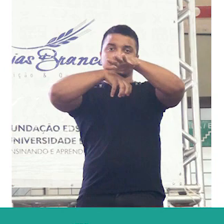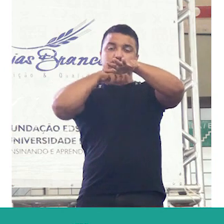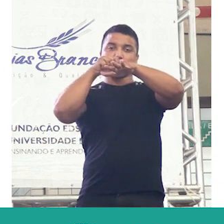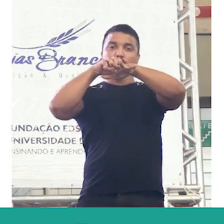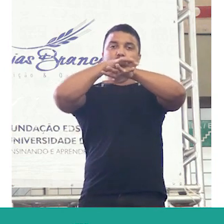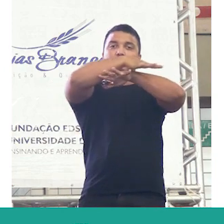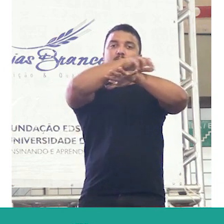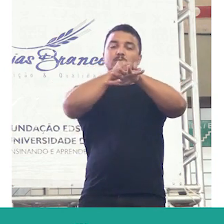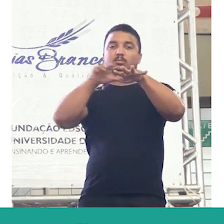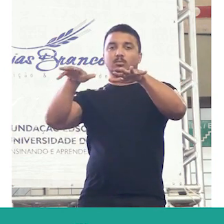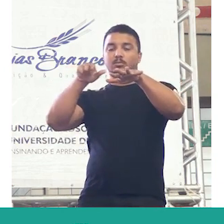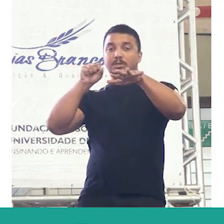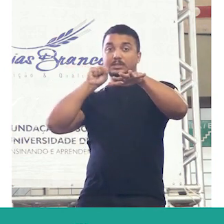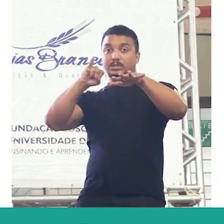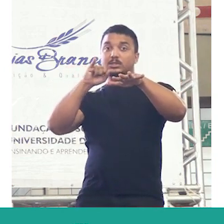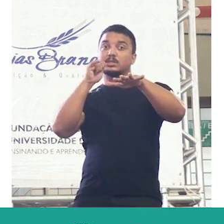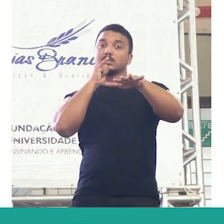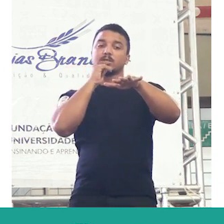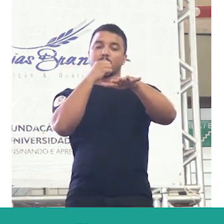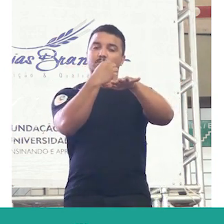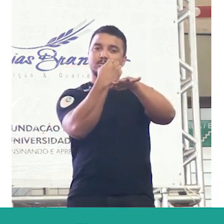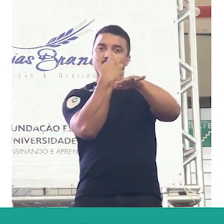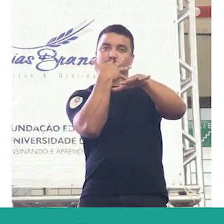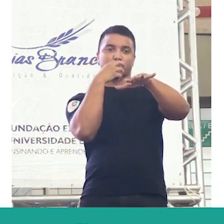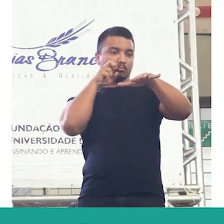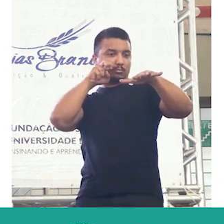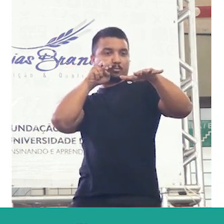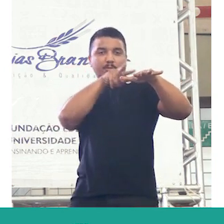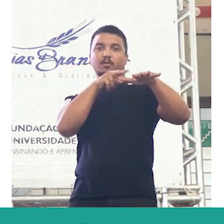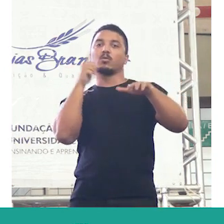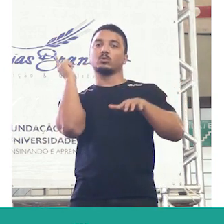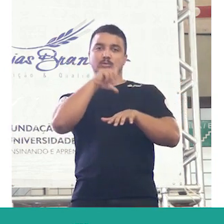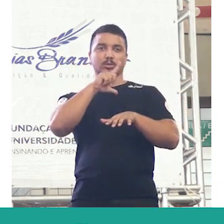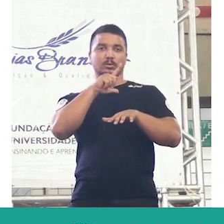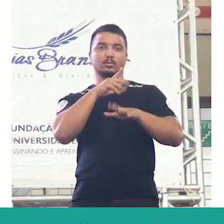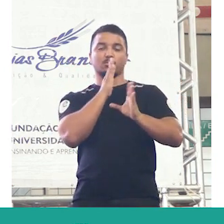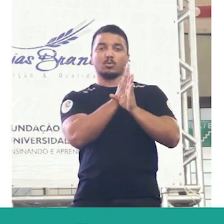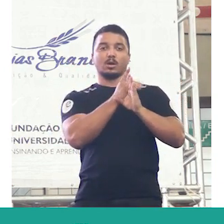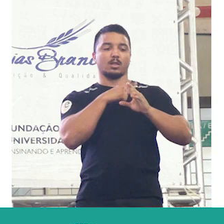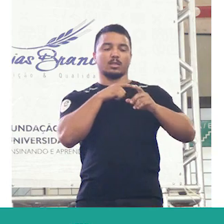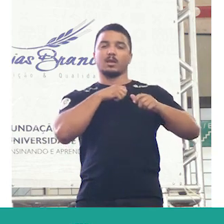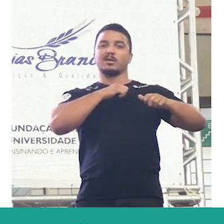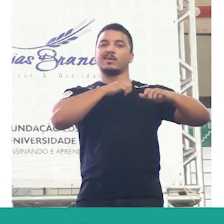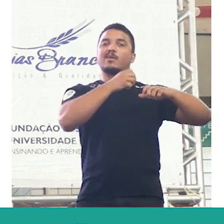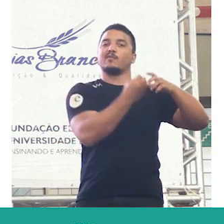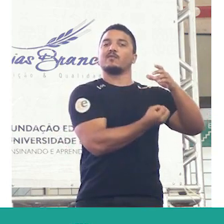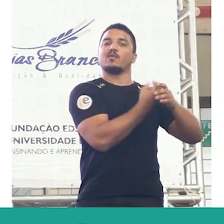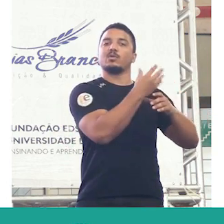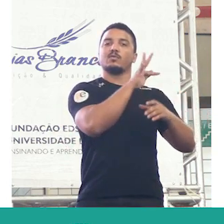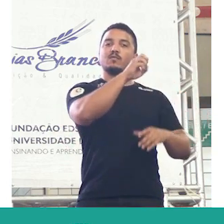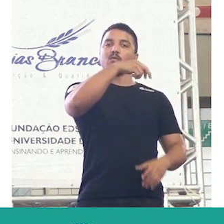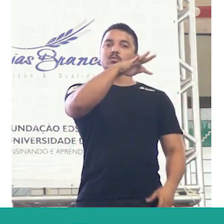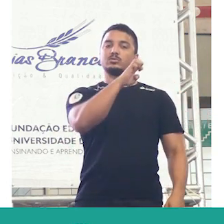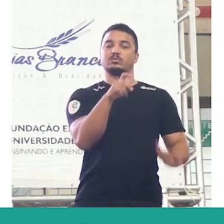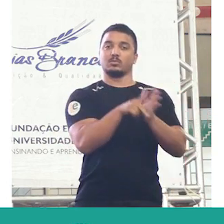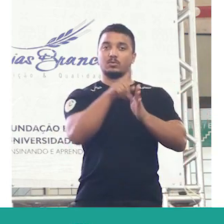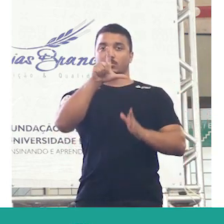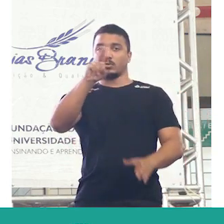esse raio, vai ver a lâmpada. A lâmpada é uma fonte de luz primária.